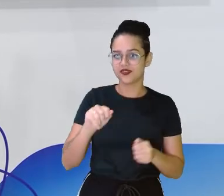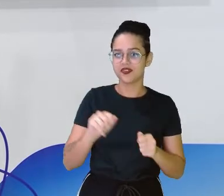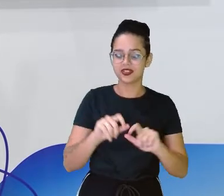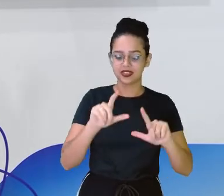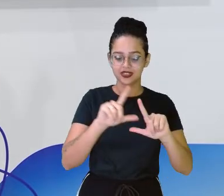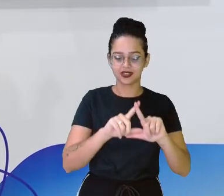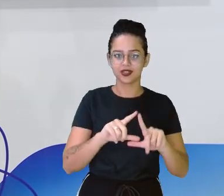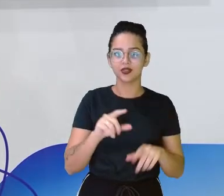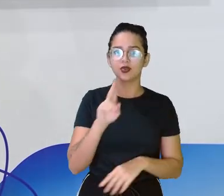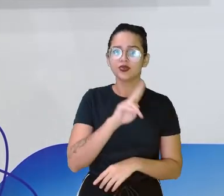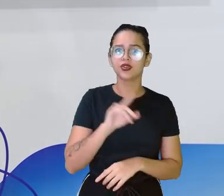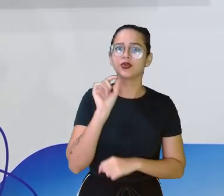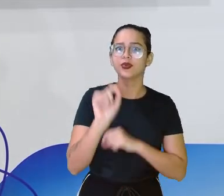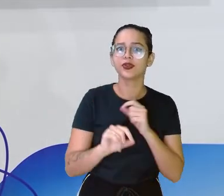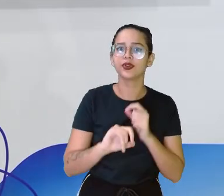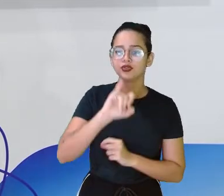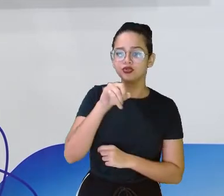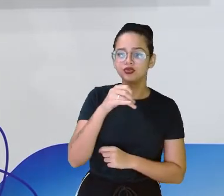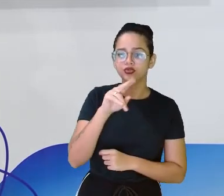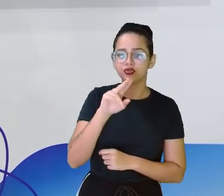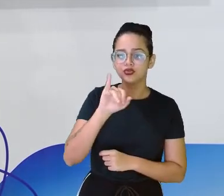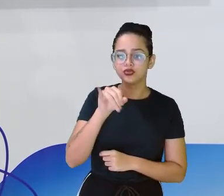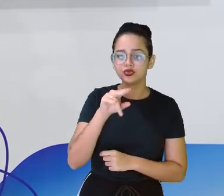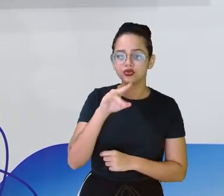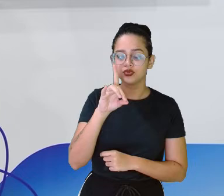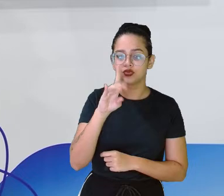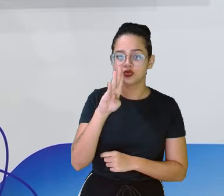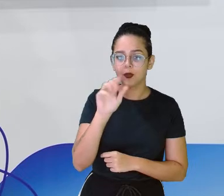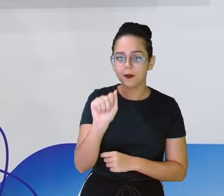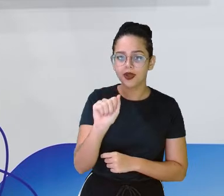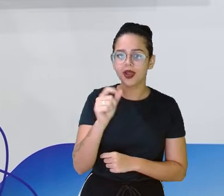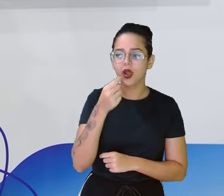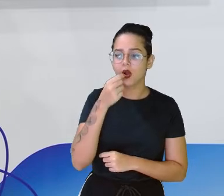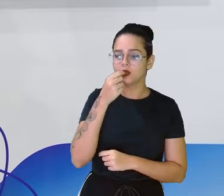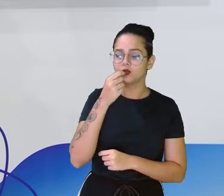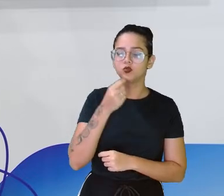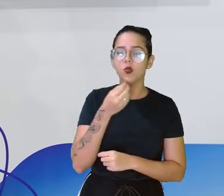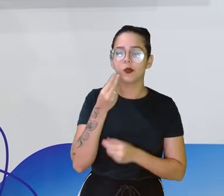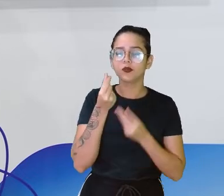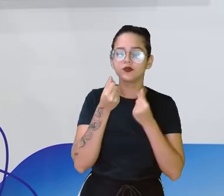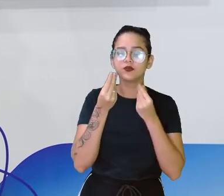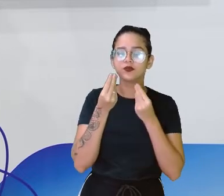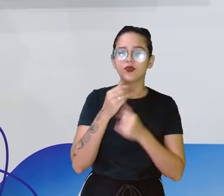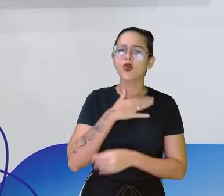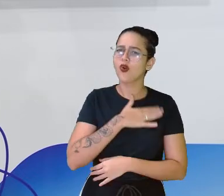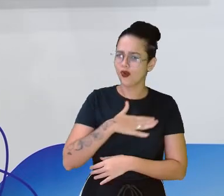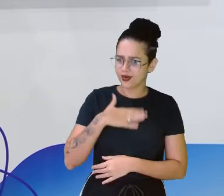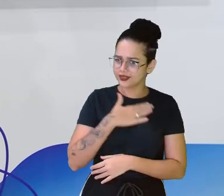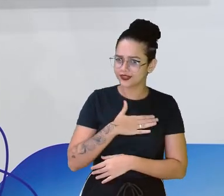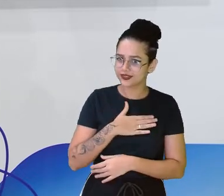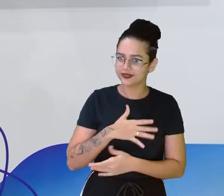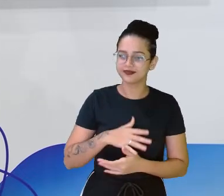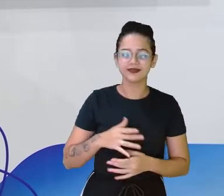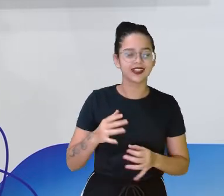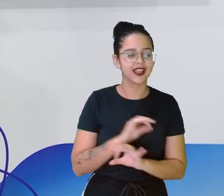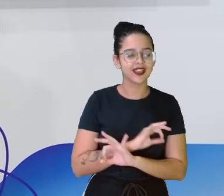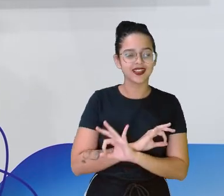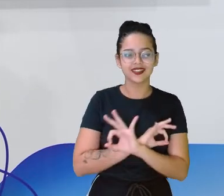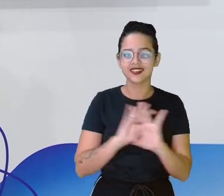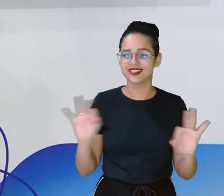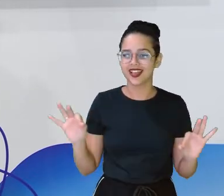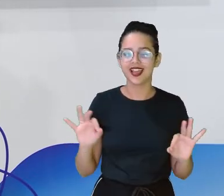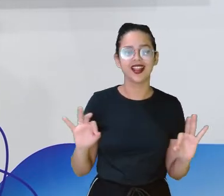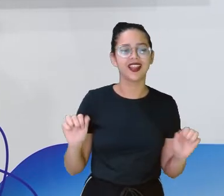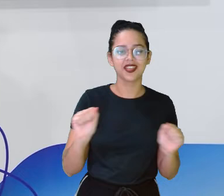com jujuba. Vocês gostam de jujuba? Aquelas gominhas. Gostam? É excelente